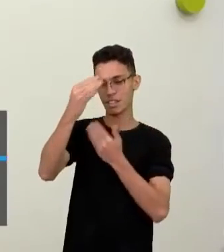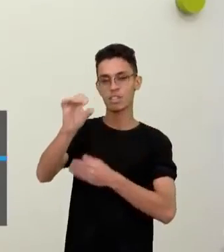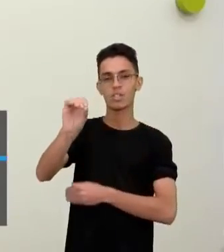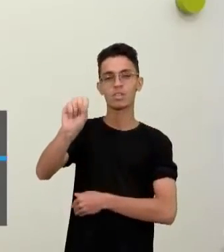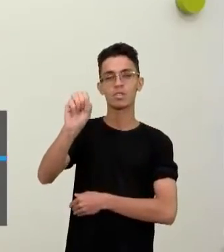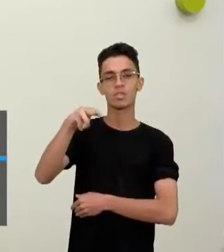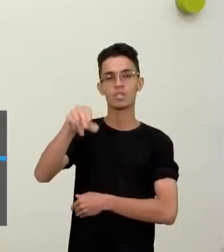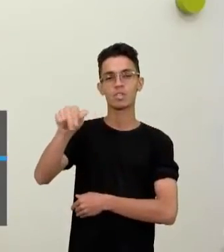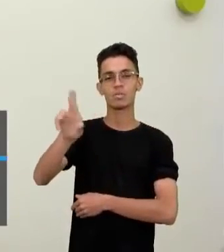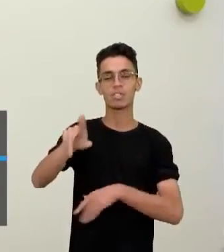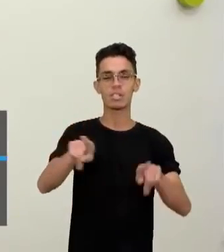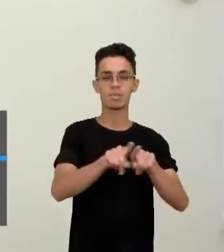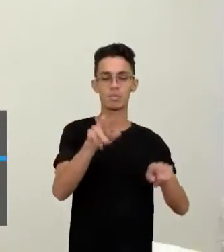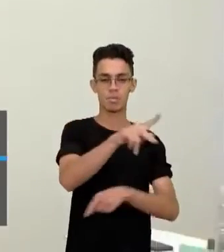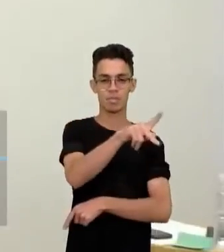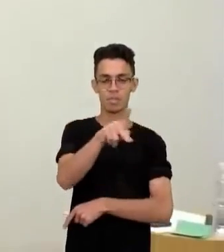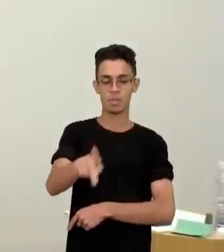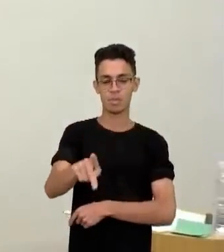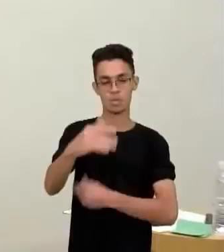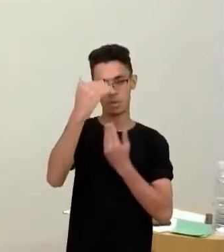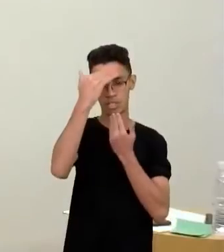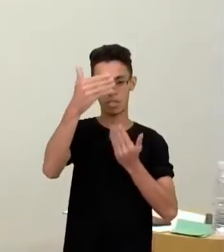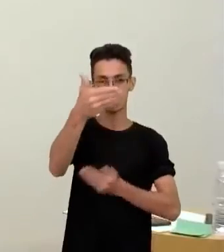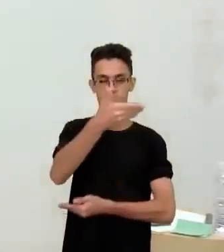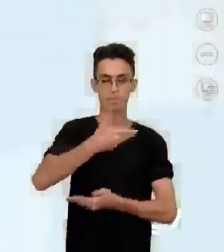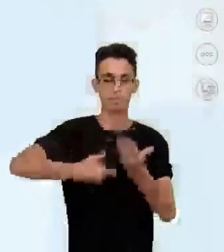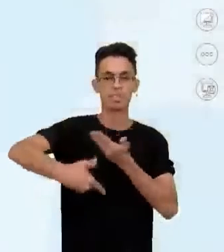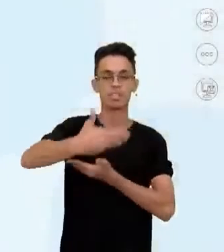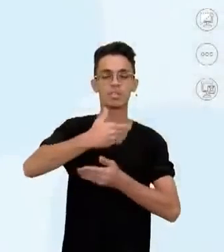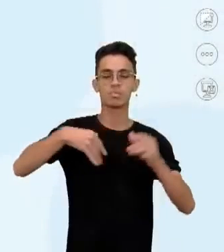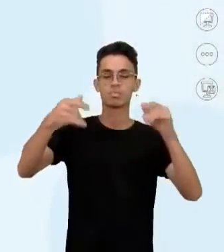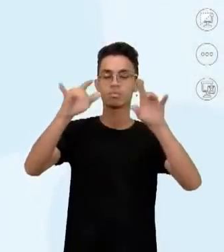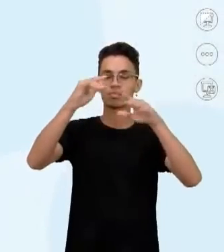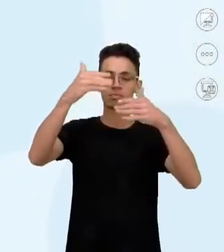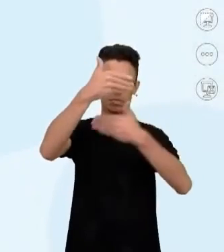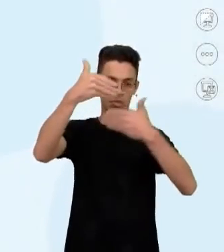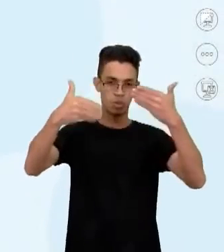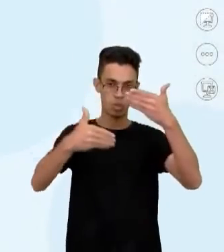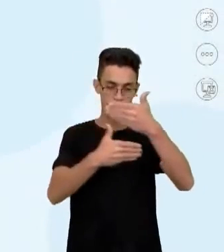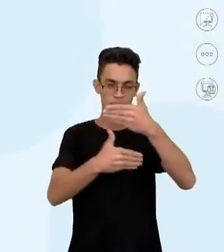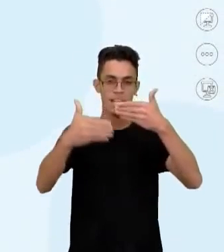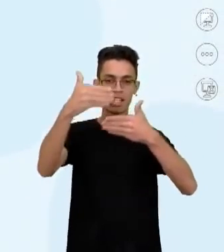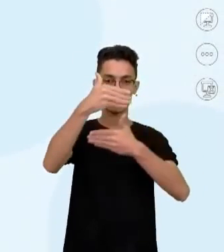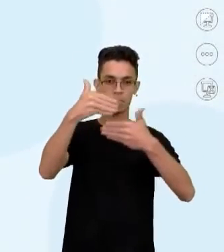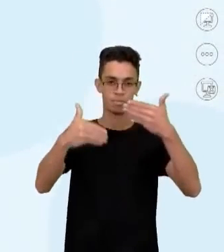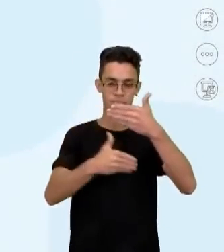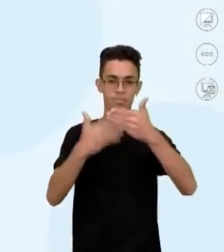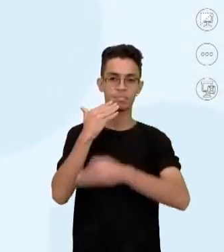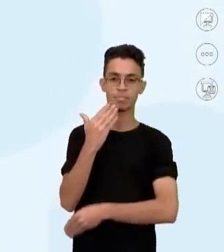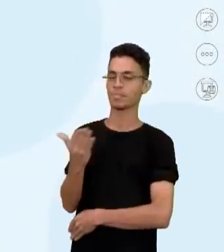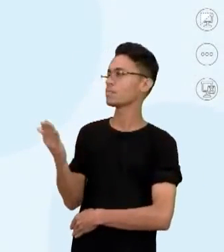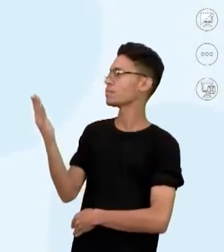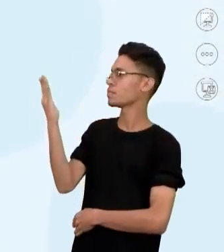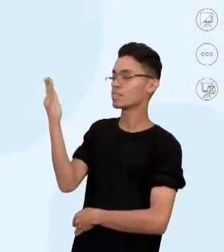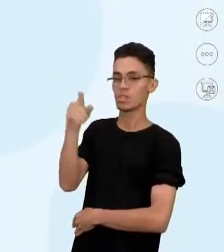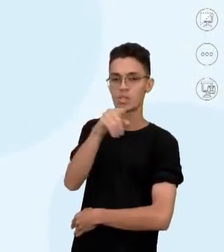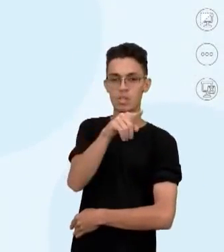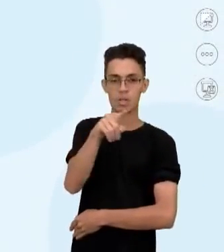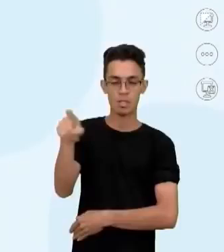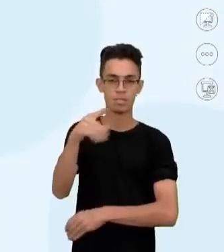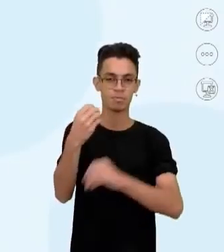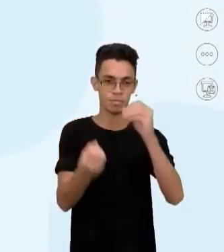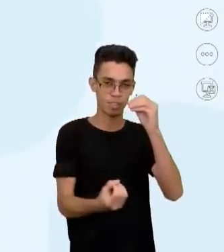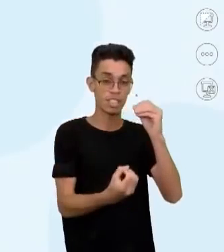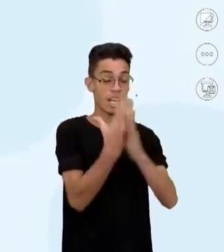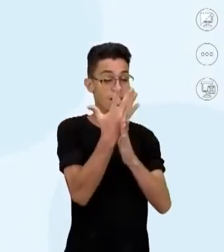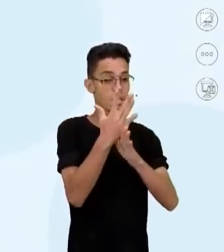Osmar. Obrigada, professores, pela contribuição aí. Vamos olhar aqui para a telinha. Pessoal, ó, eu gostaria que você, aluninho, criasse esse hábito para